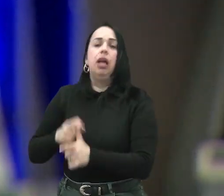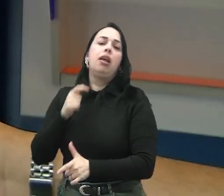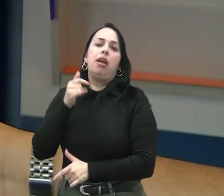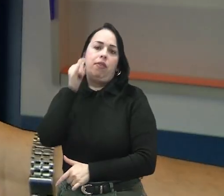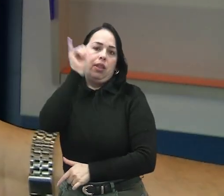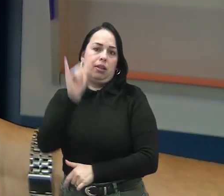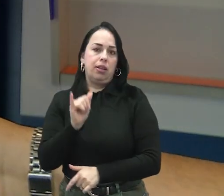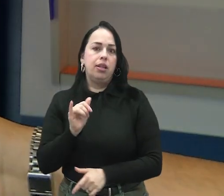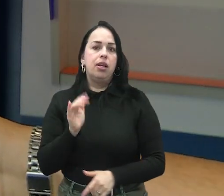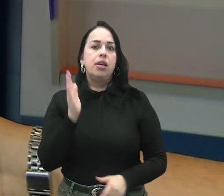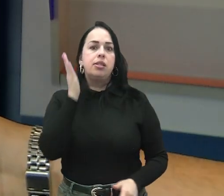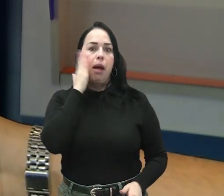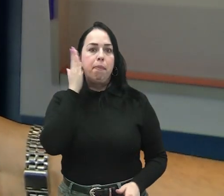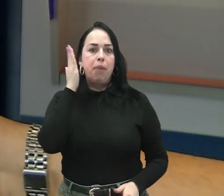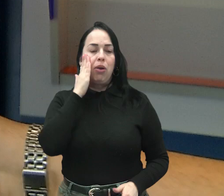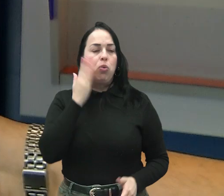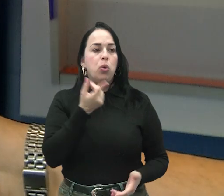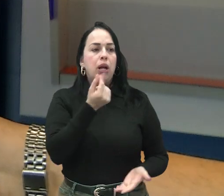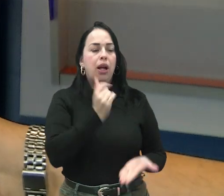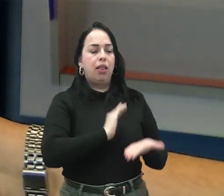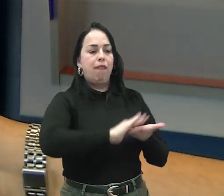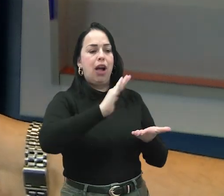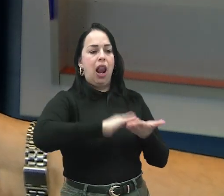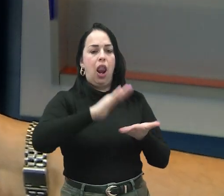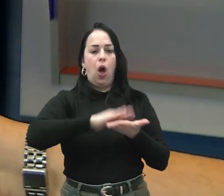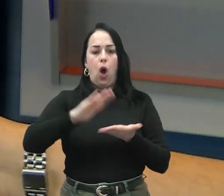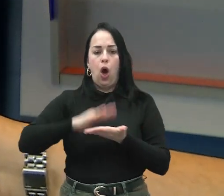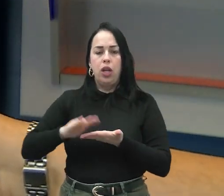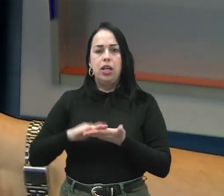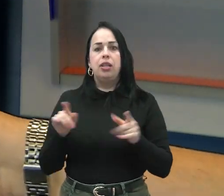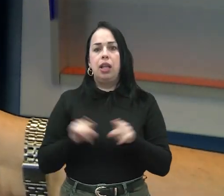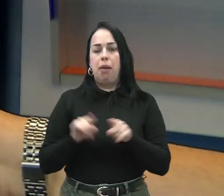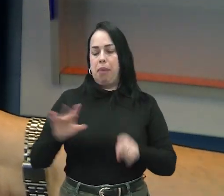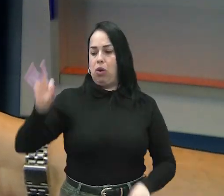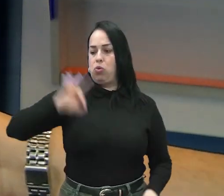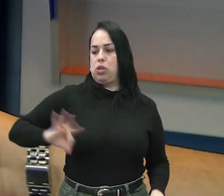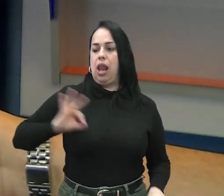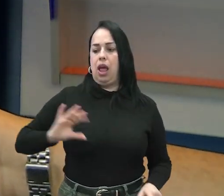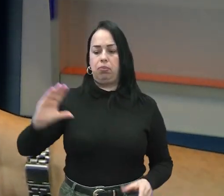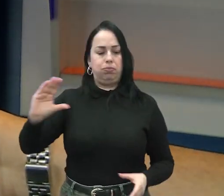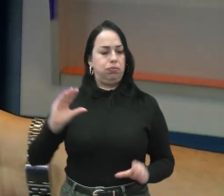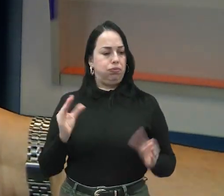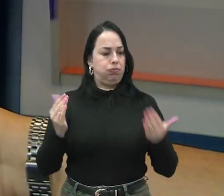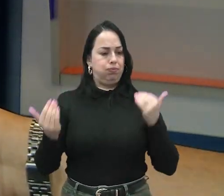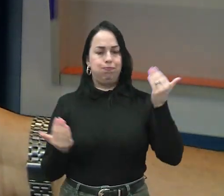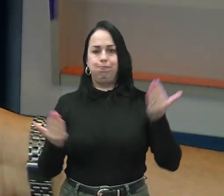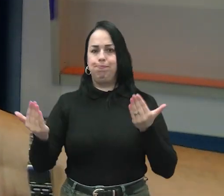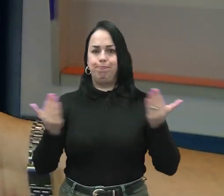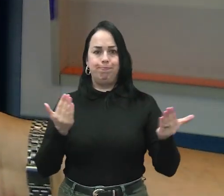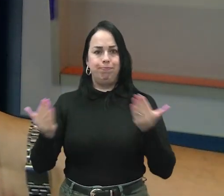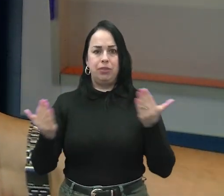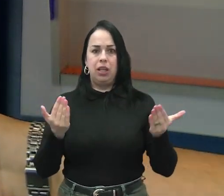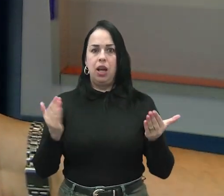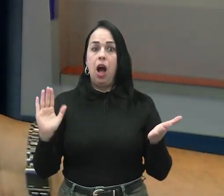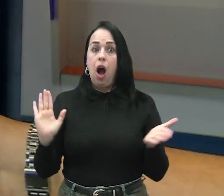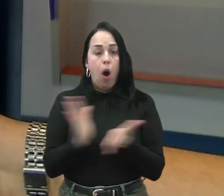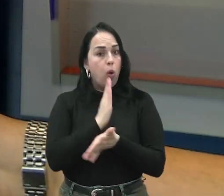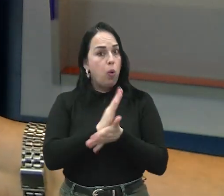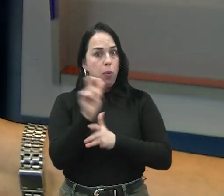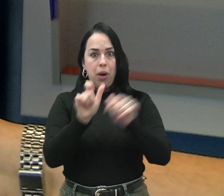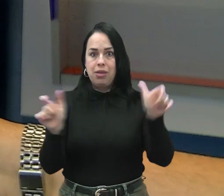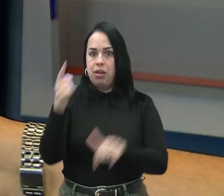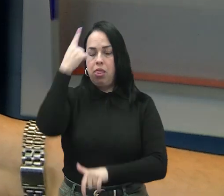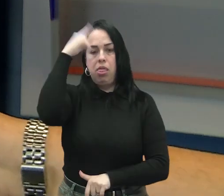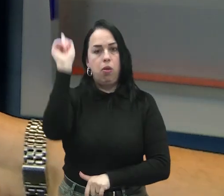vermelho. Saber o quanto você gasta e saber também o quanto você recebe. E por incrível que pareça,